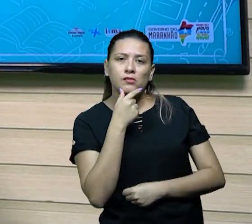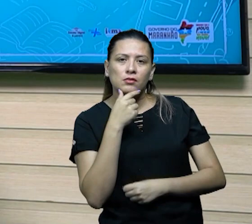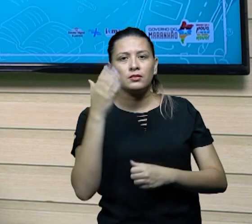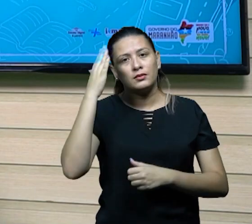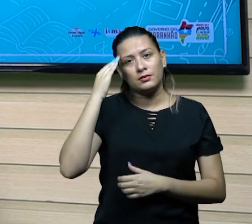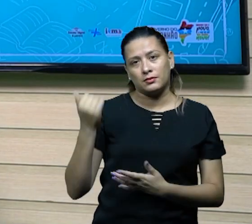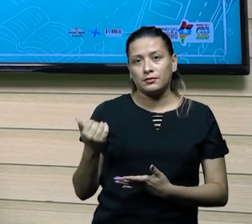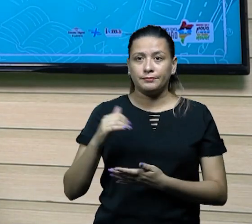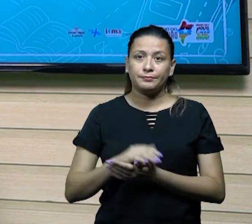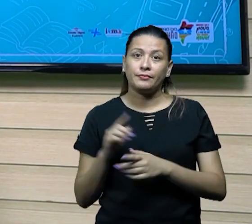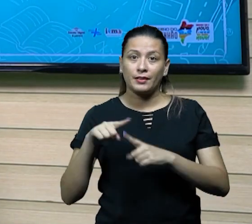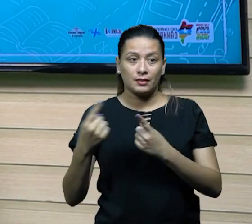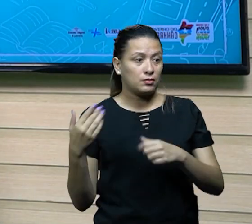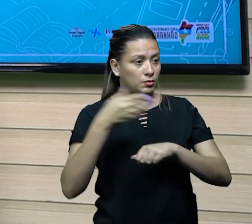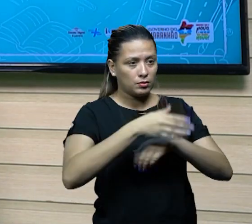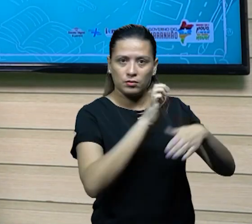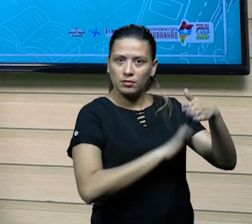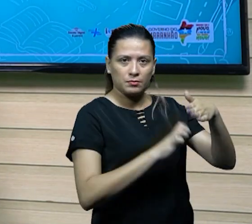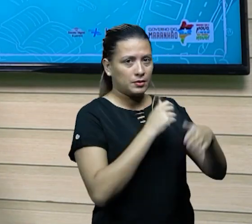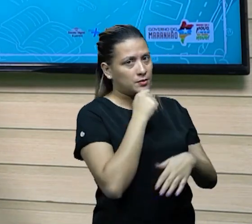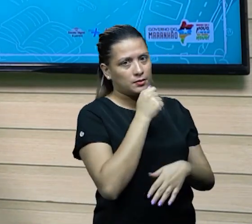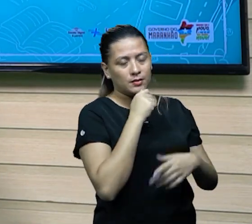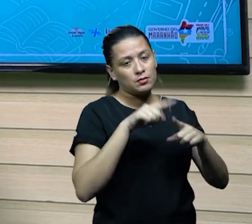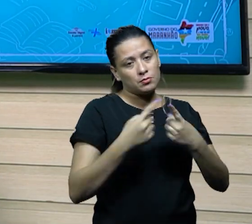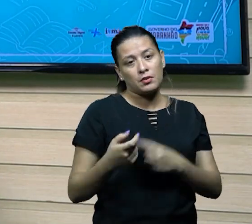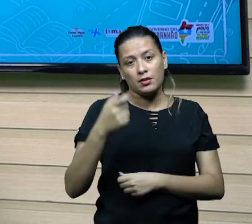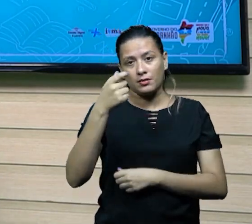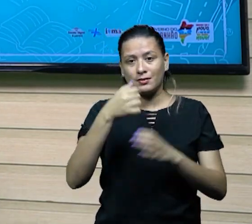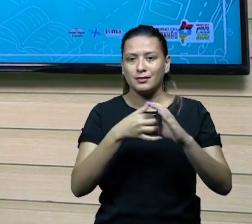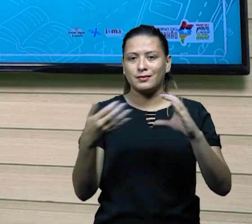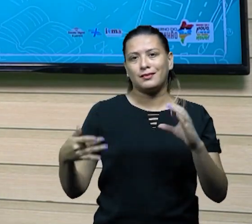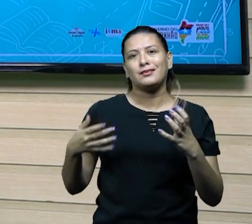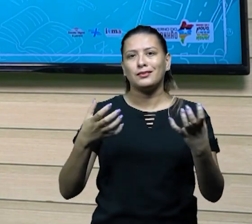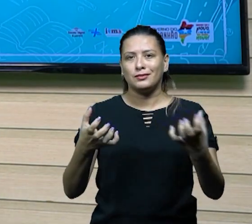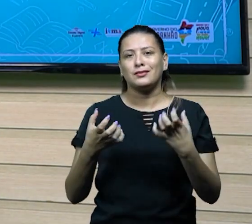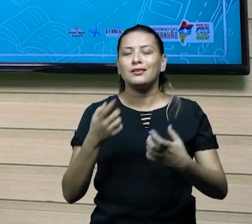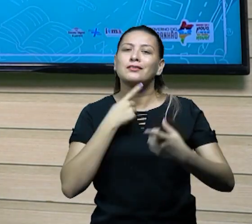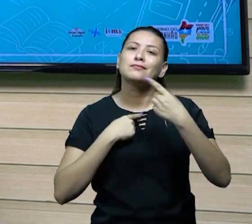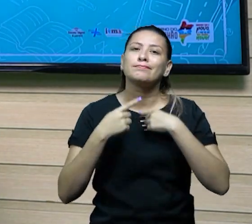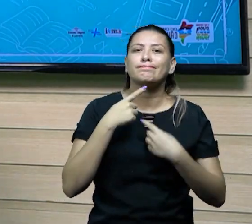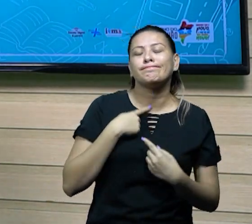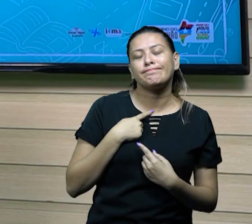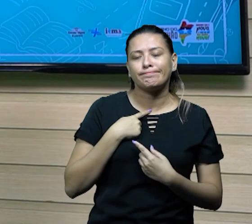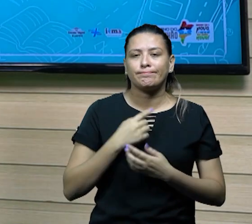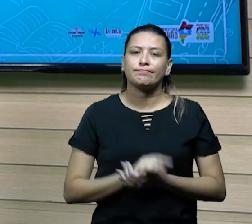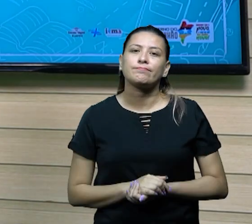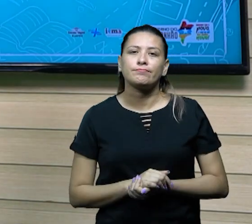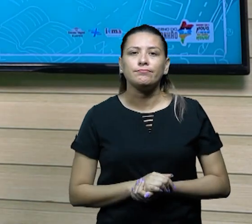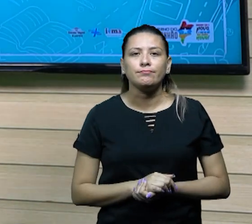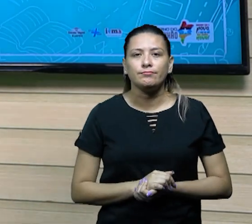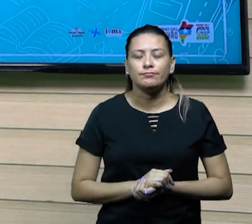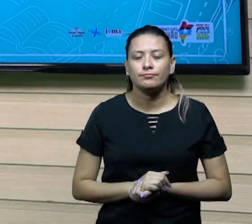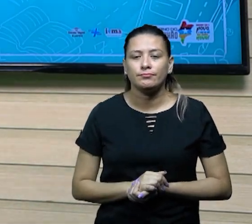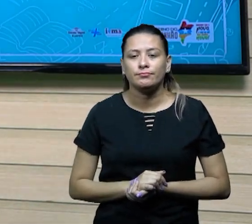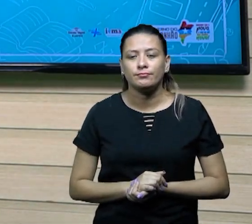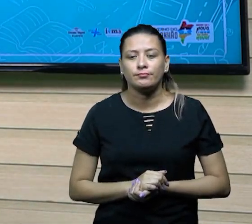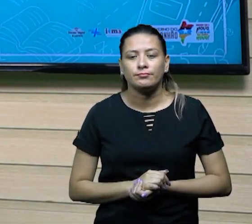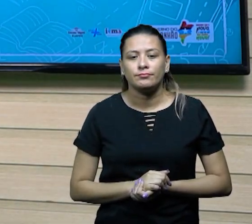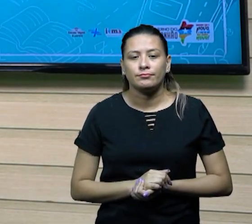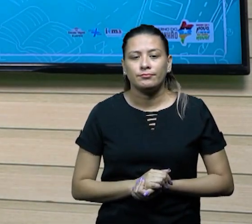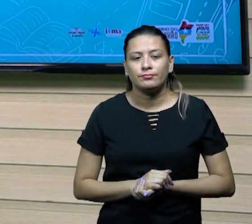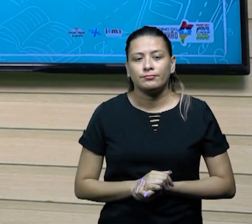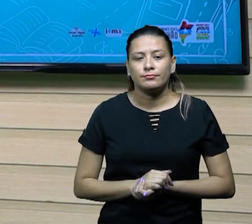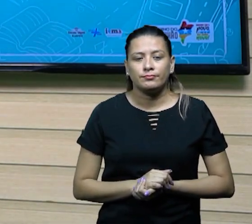que possa viajar, que saiba inglês, que saiba não sei o quê, ou seja, ele nem entrou ainda na empresa, mas já tracei esse perfil. Então, toda essa trajetória